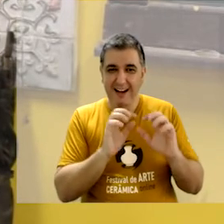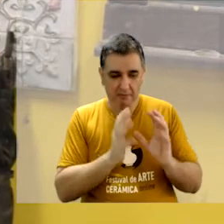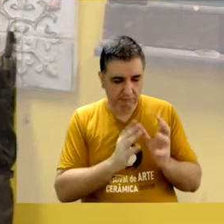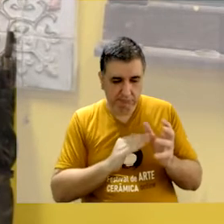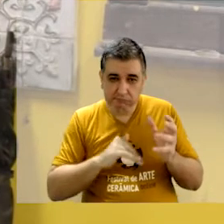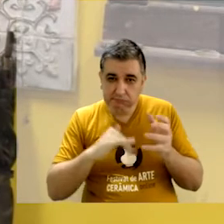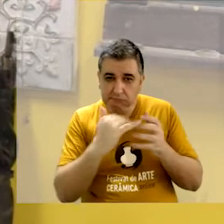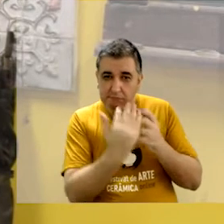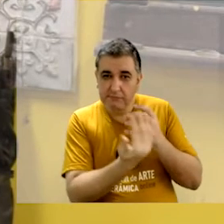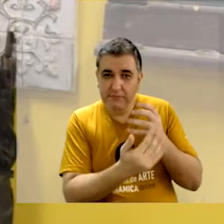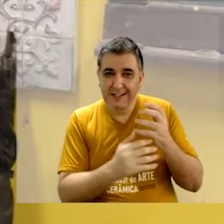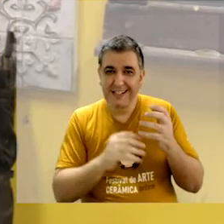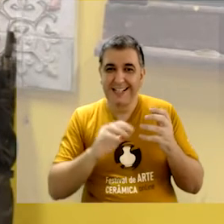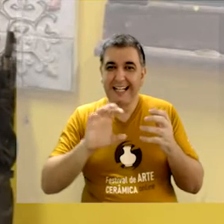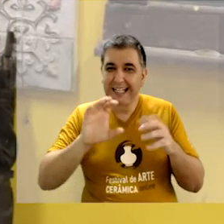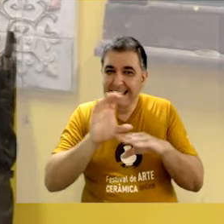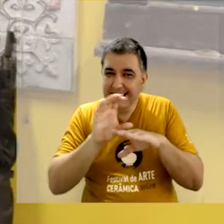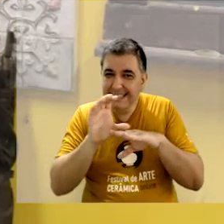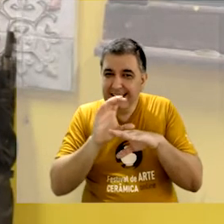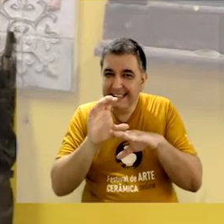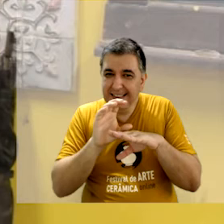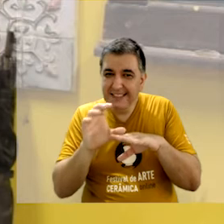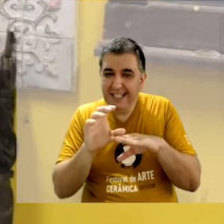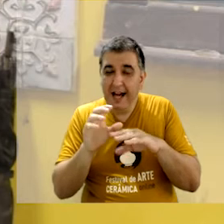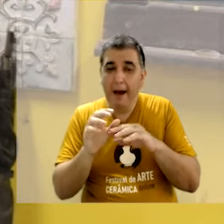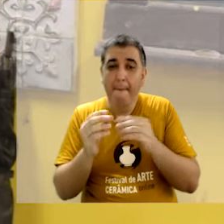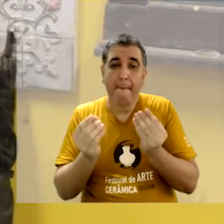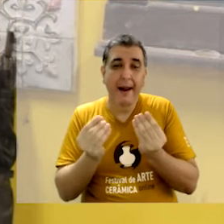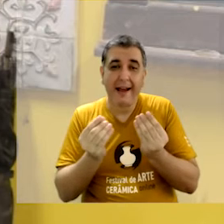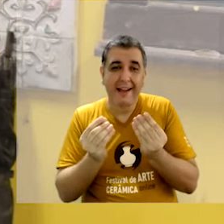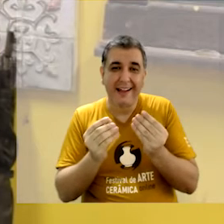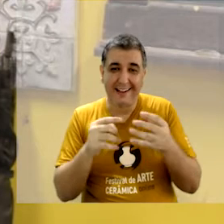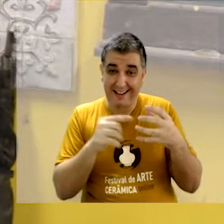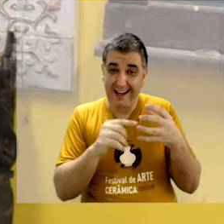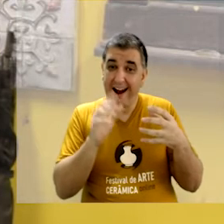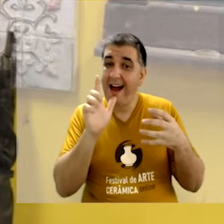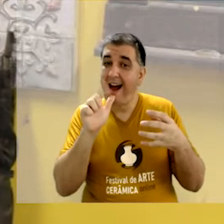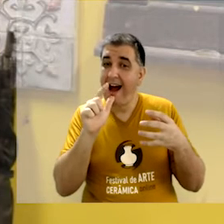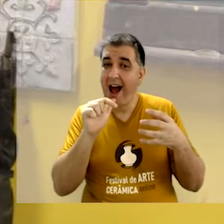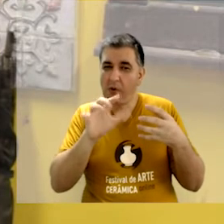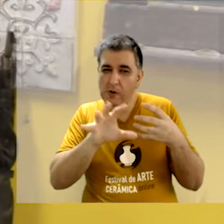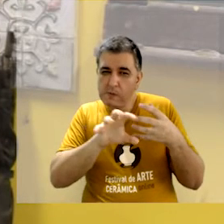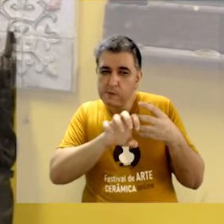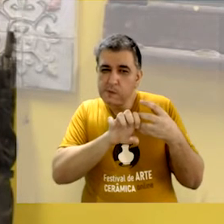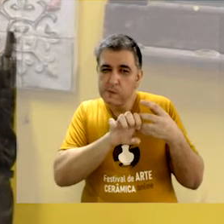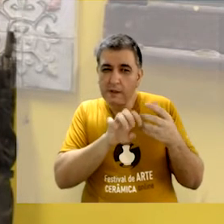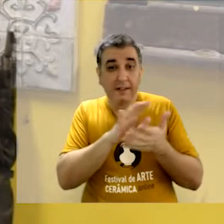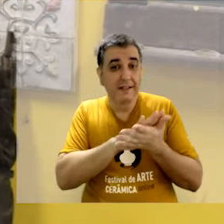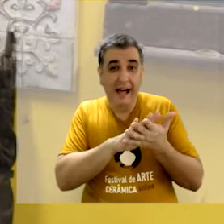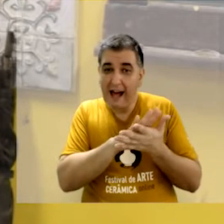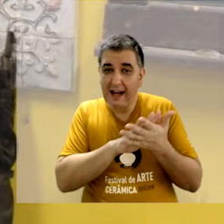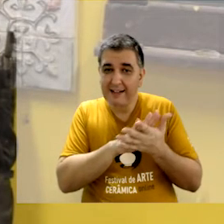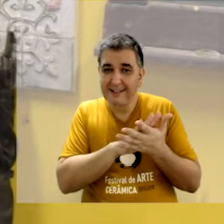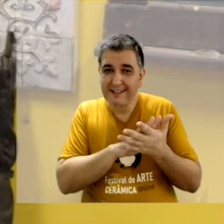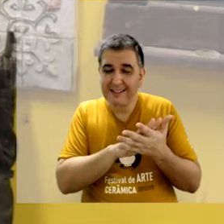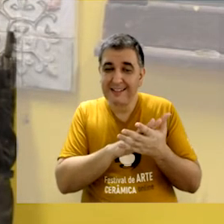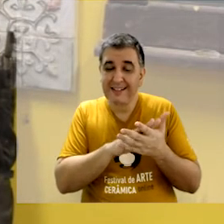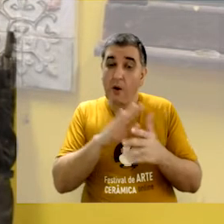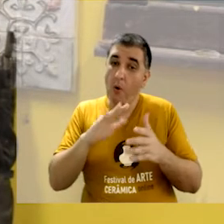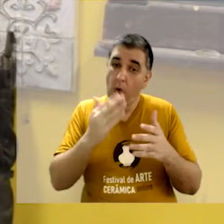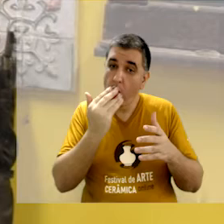para impermeabilizar as peças, porque no primeiro momento estava usando a cerâmica e absorvia muito, né, o alimento, às